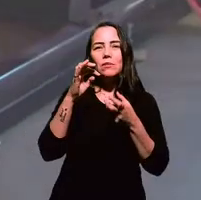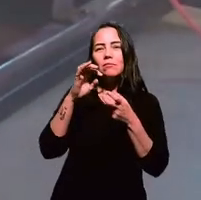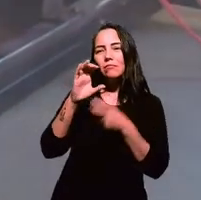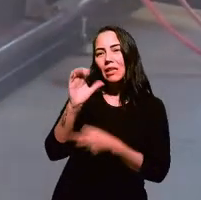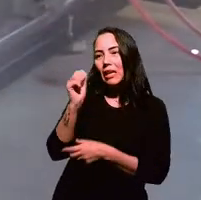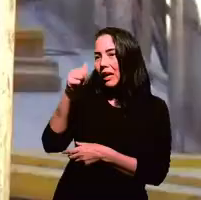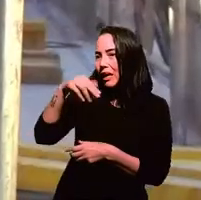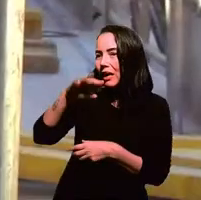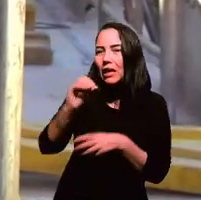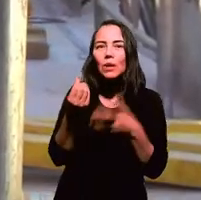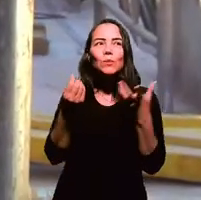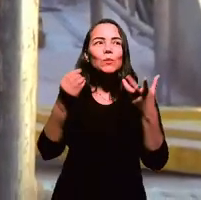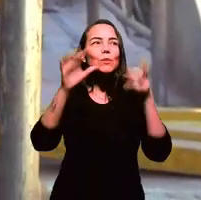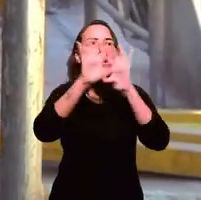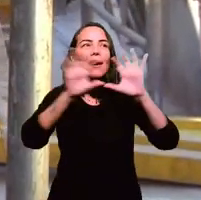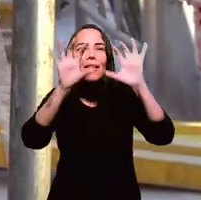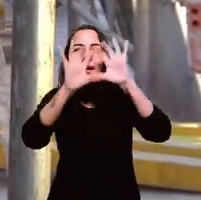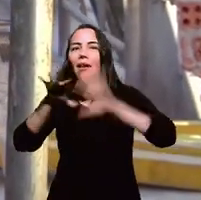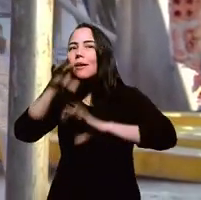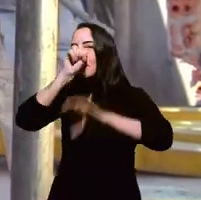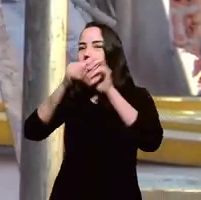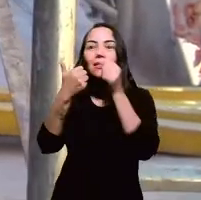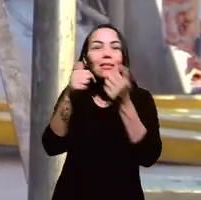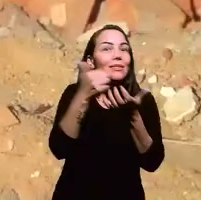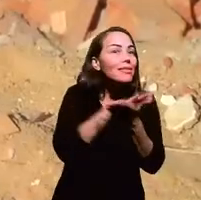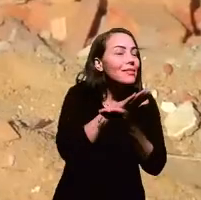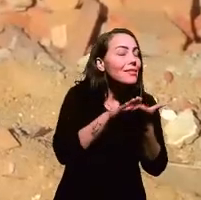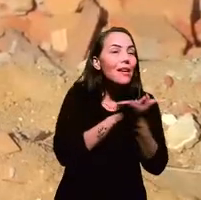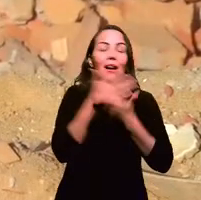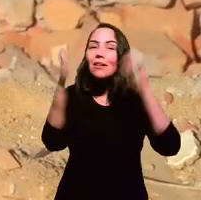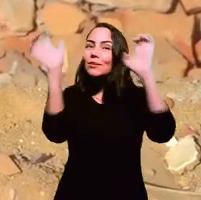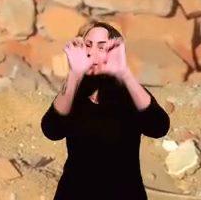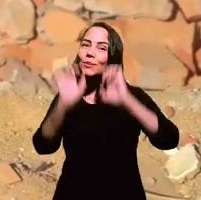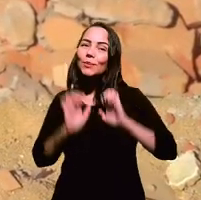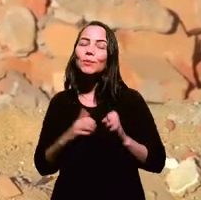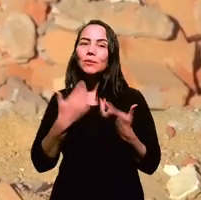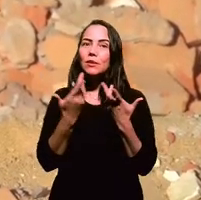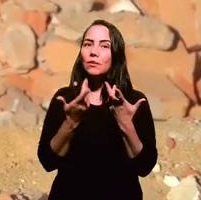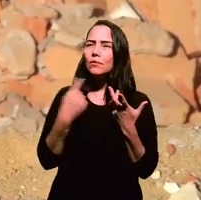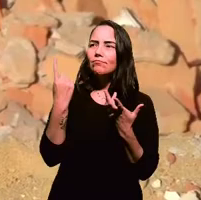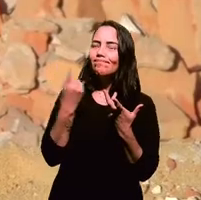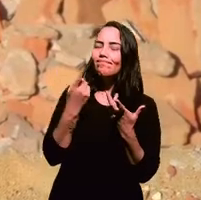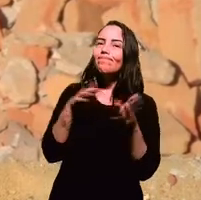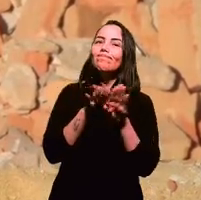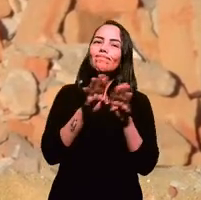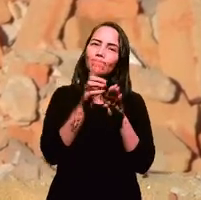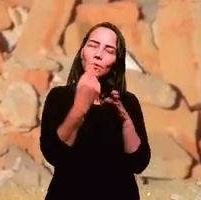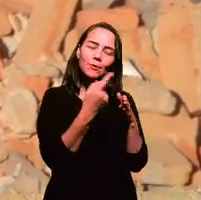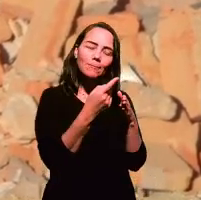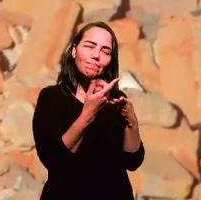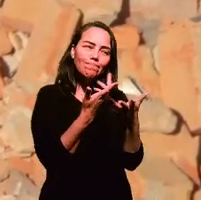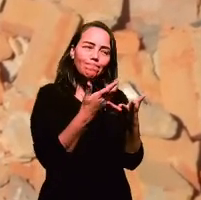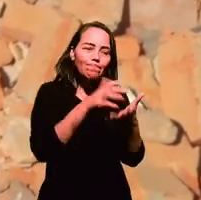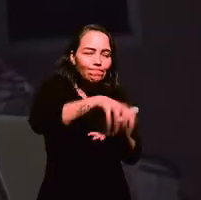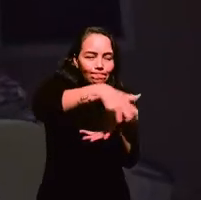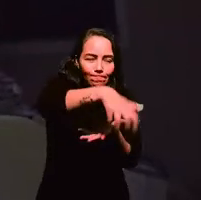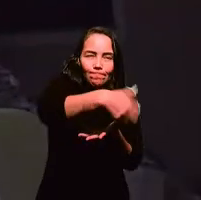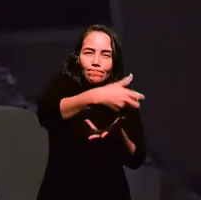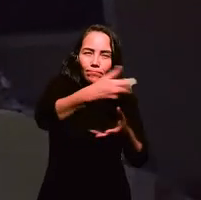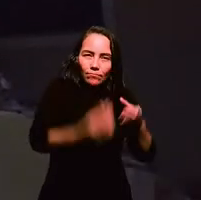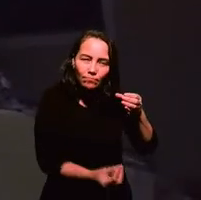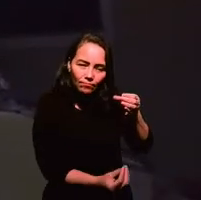imagina, não tinha nada. E a outra parte é quando você começa a fazer escavações para fundamentos ou, sei